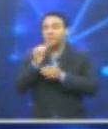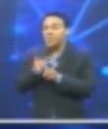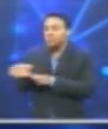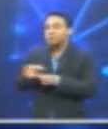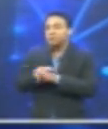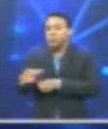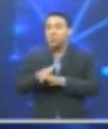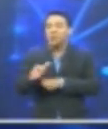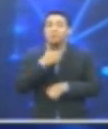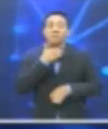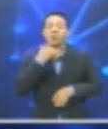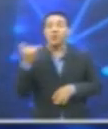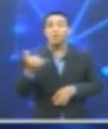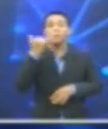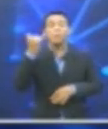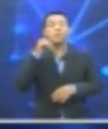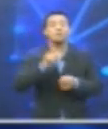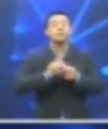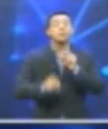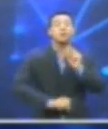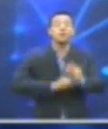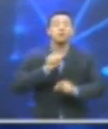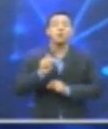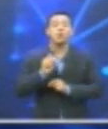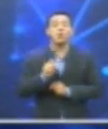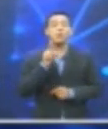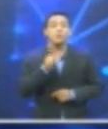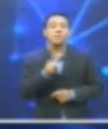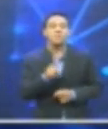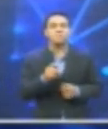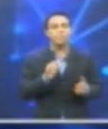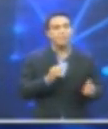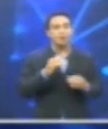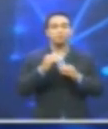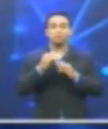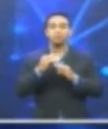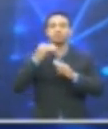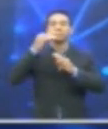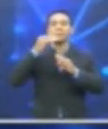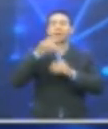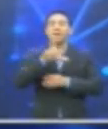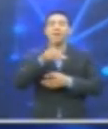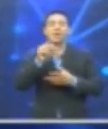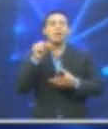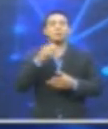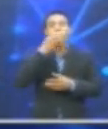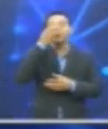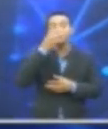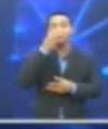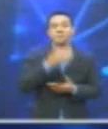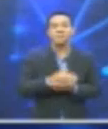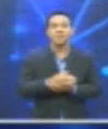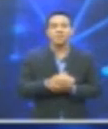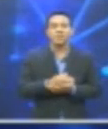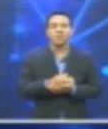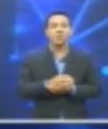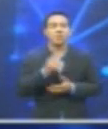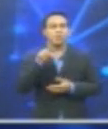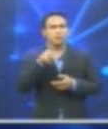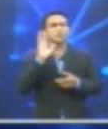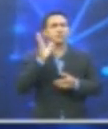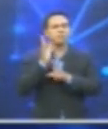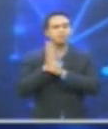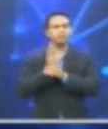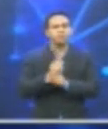de adesista. O senhor subiu a rampa para aderir a Rosalba, no oportunismo político que faz parte da sua trajetória